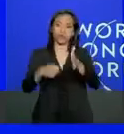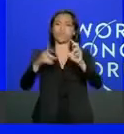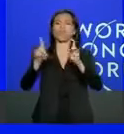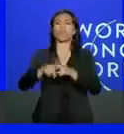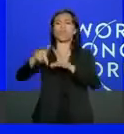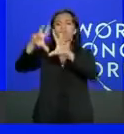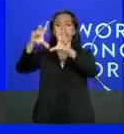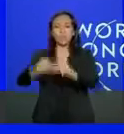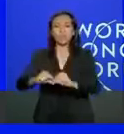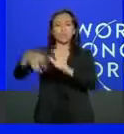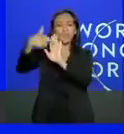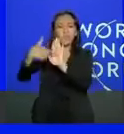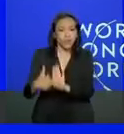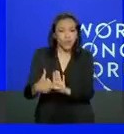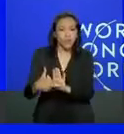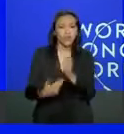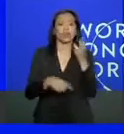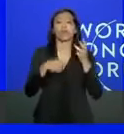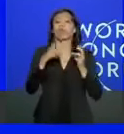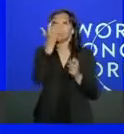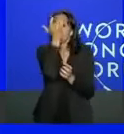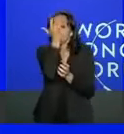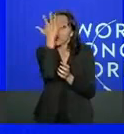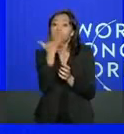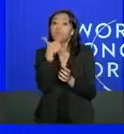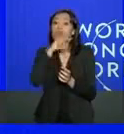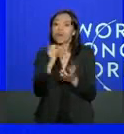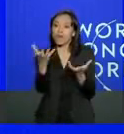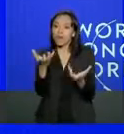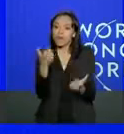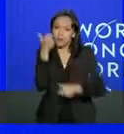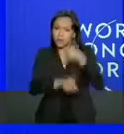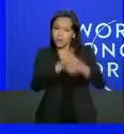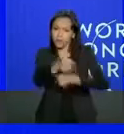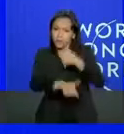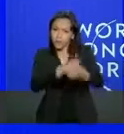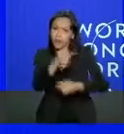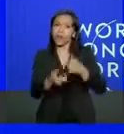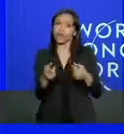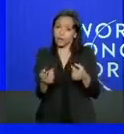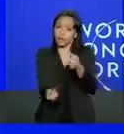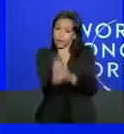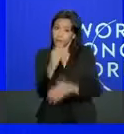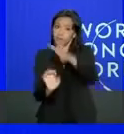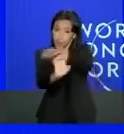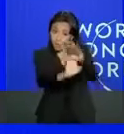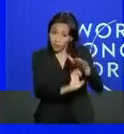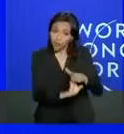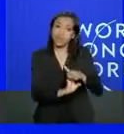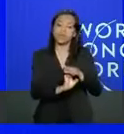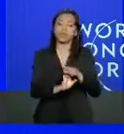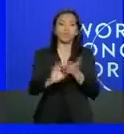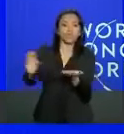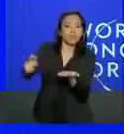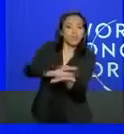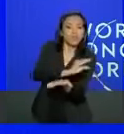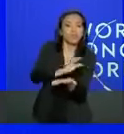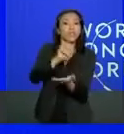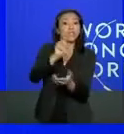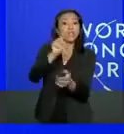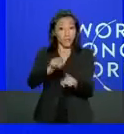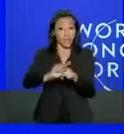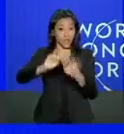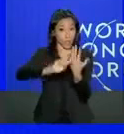as normas, facilitando a vida de quem deseja produzir e empreender, investir e gerar empregos.